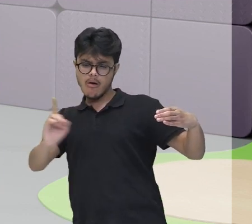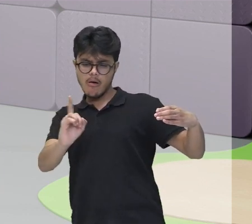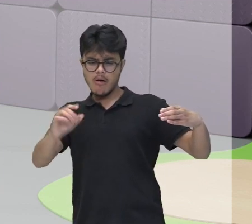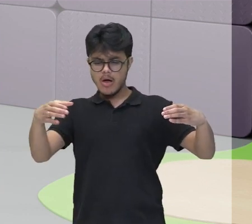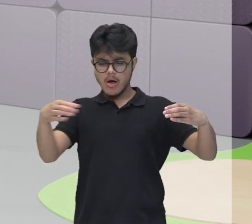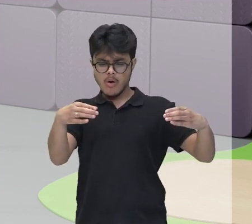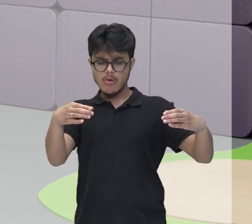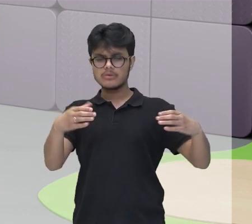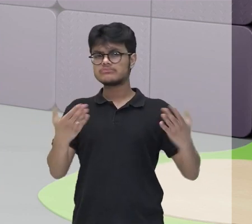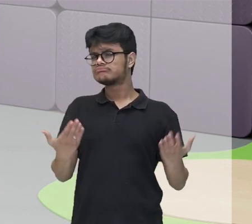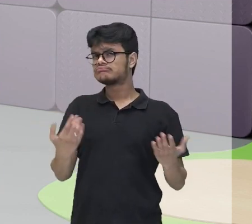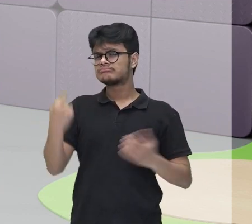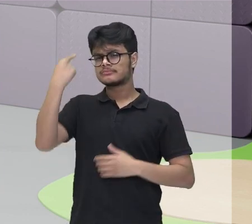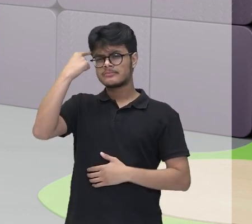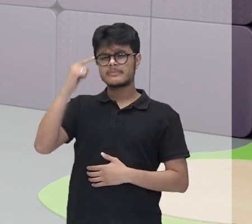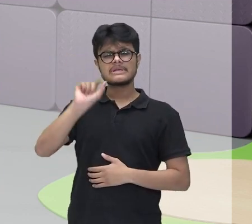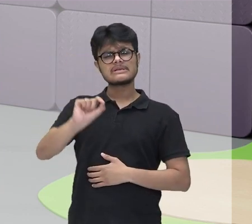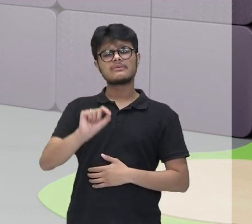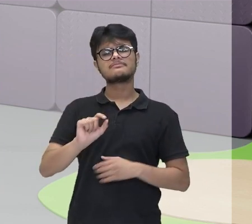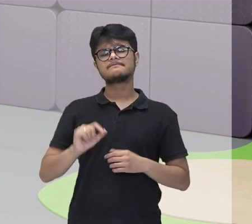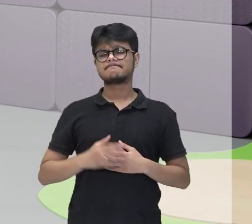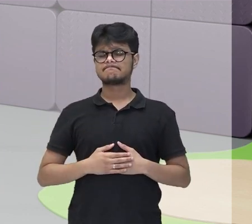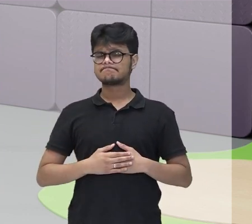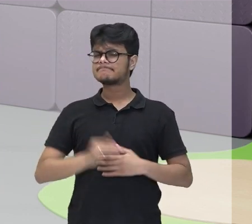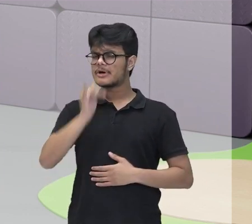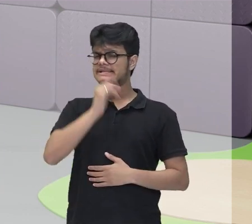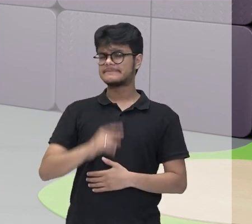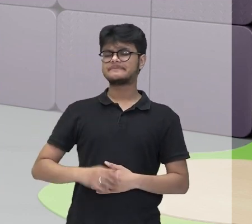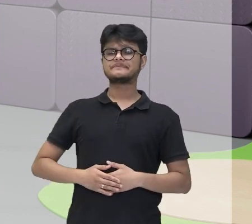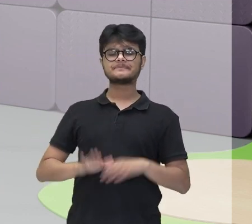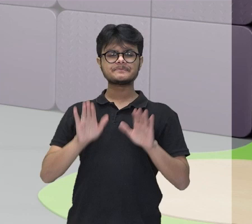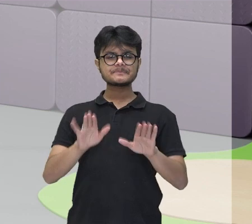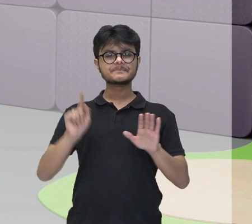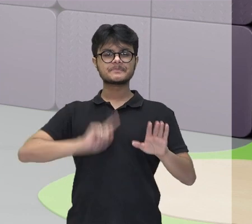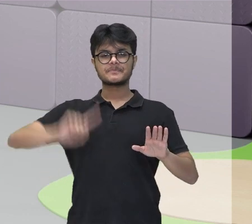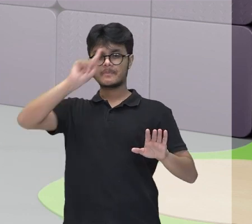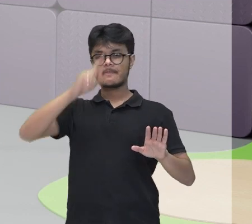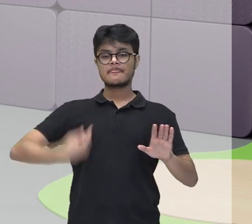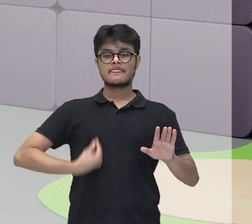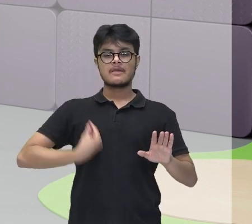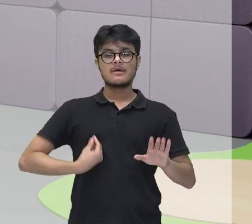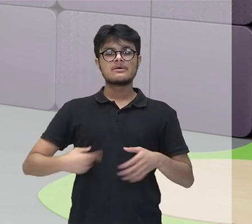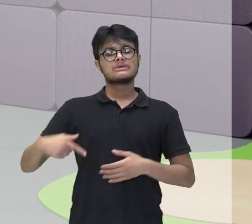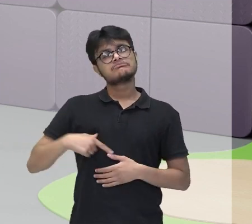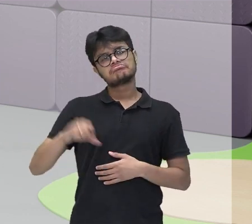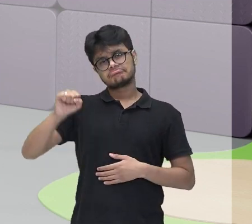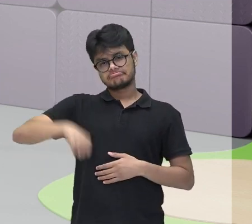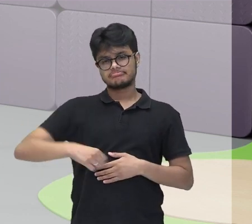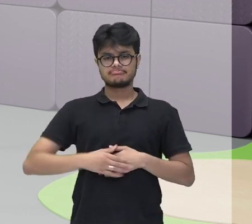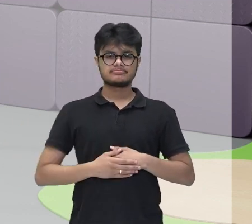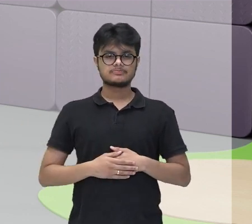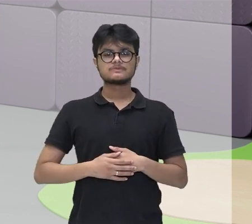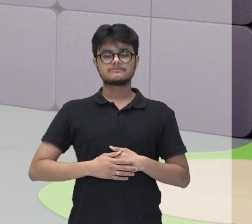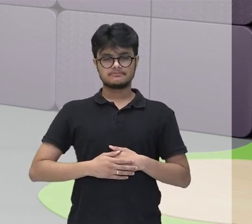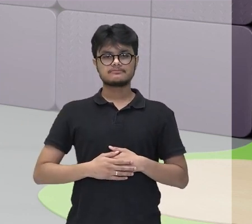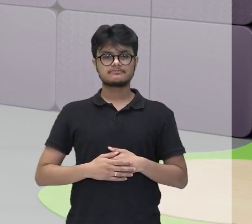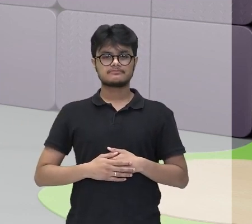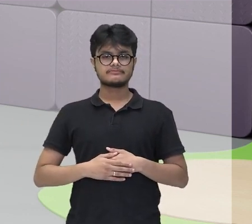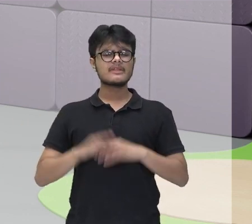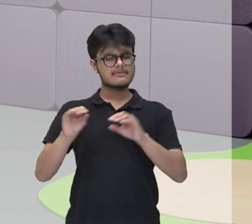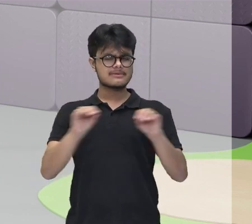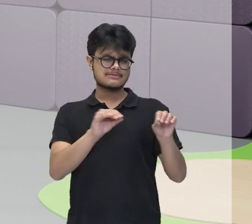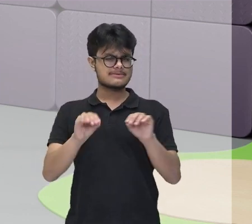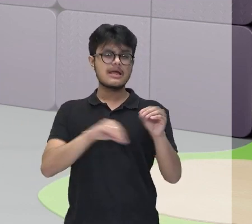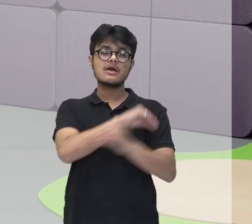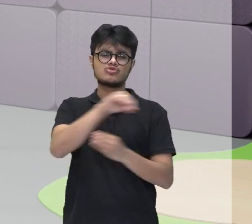vocês então, vamos lá, para uma situação do dia a dia, também onde possa ali haver transferência de